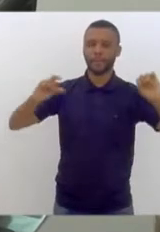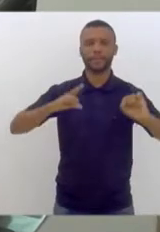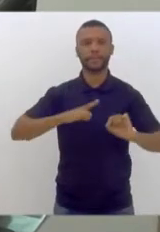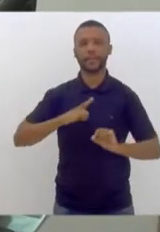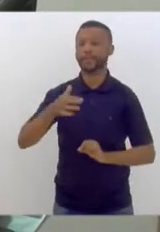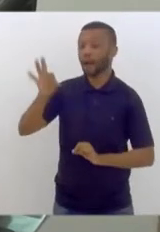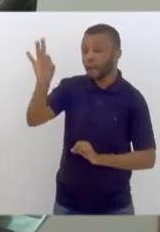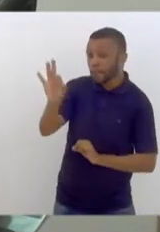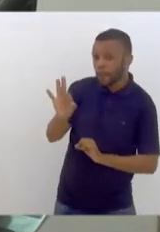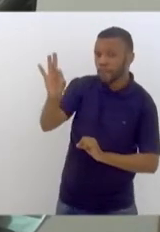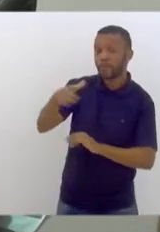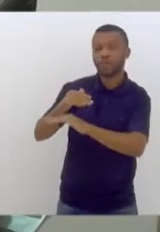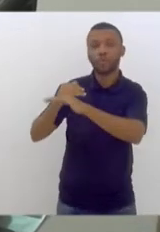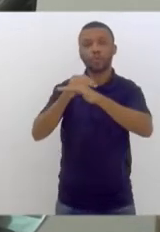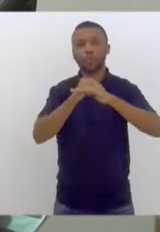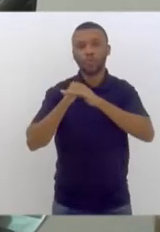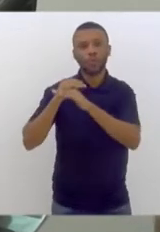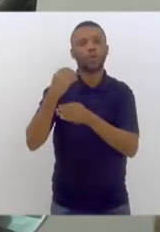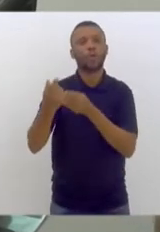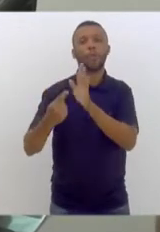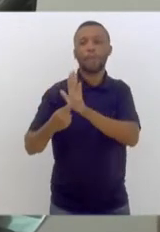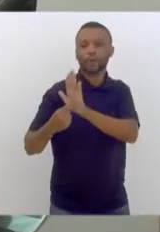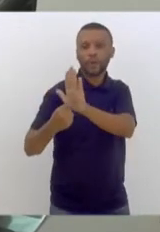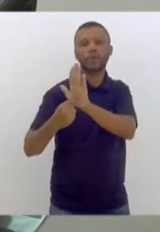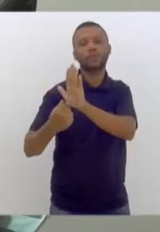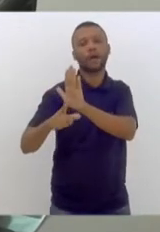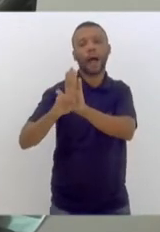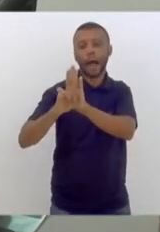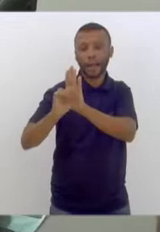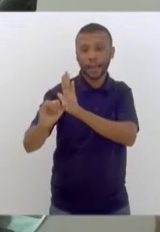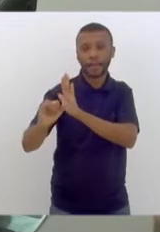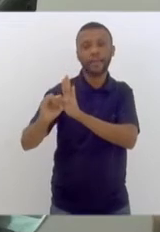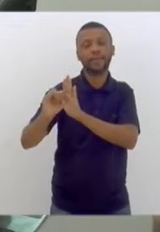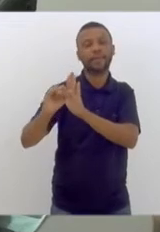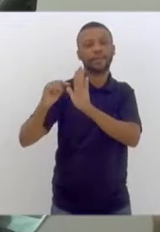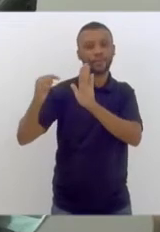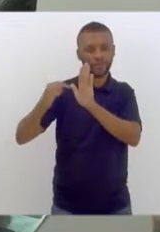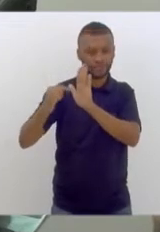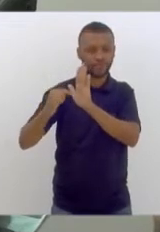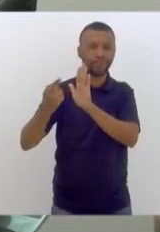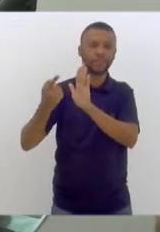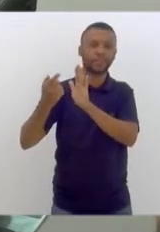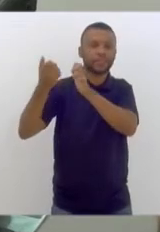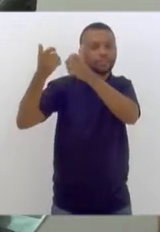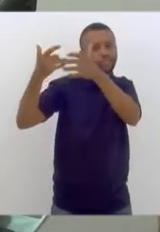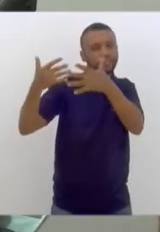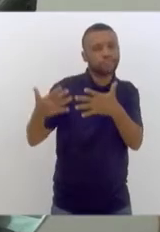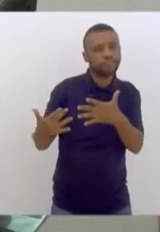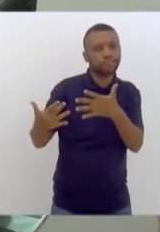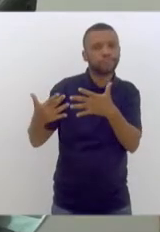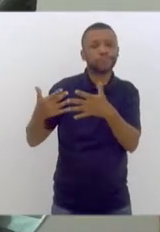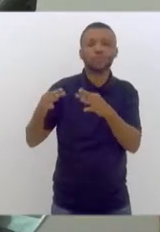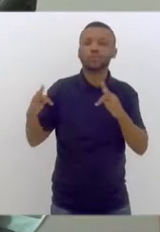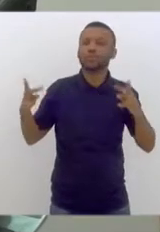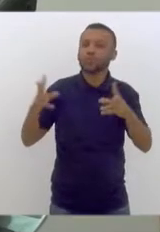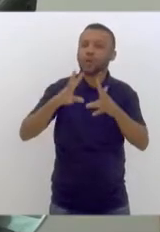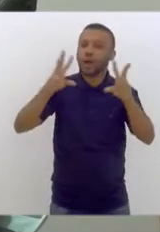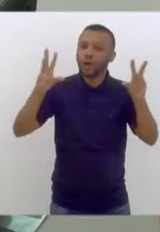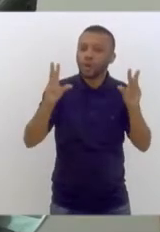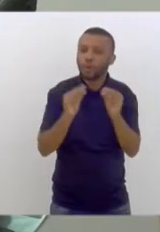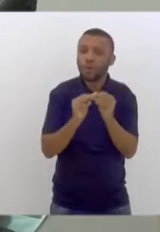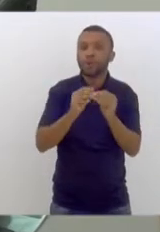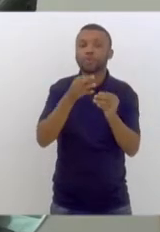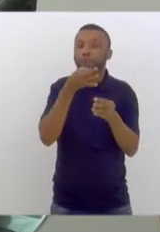índices nos moldes apontados pela Lei 2664 de 96, tudo consoante a conclusão do